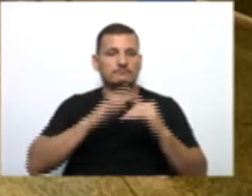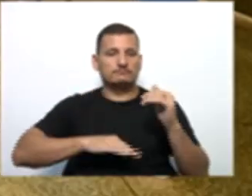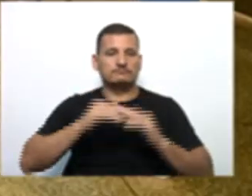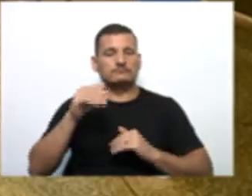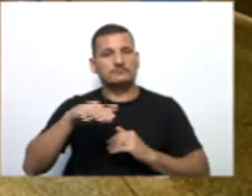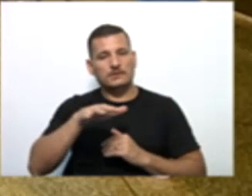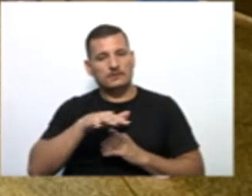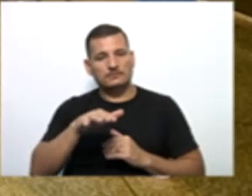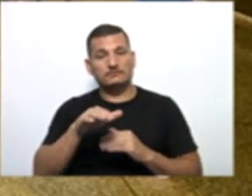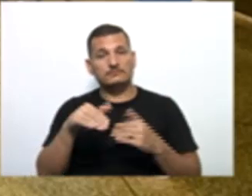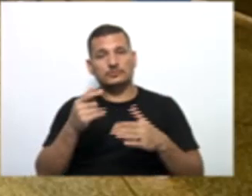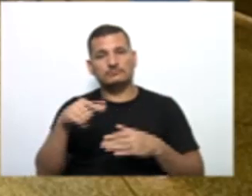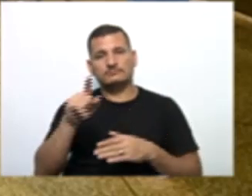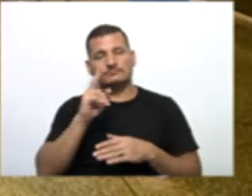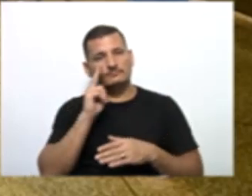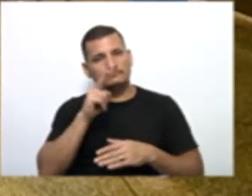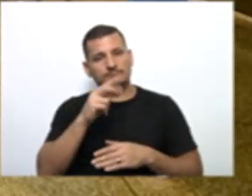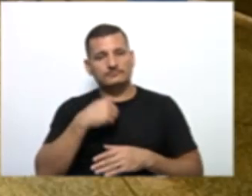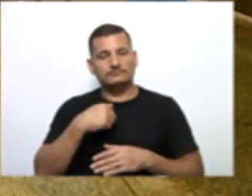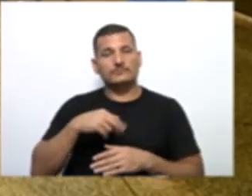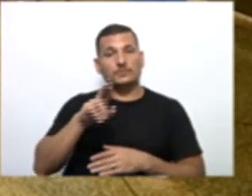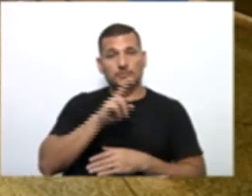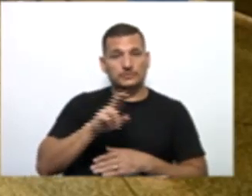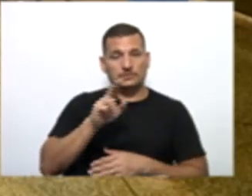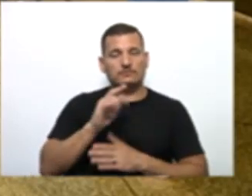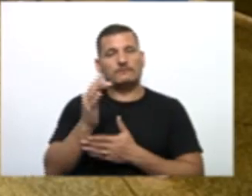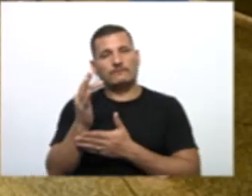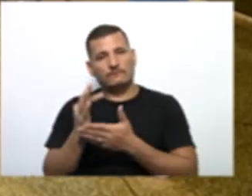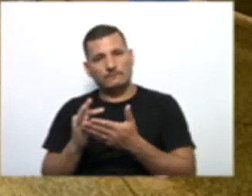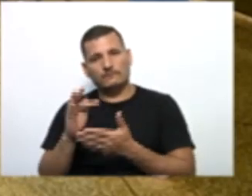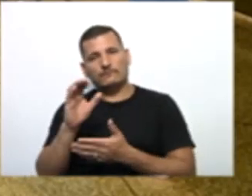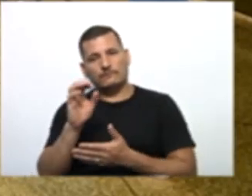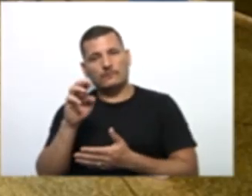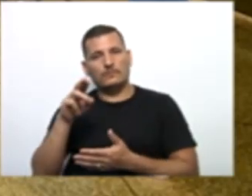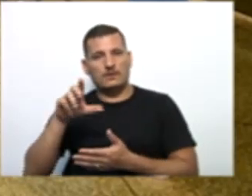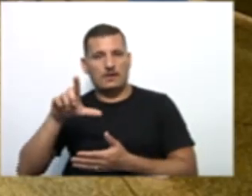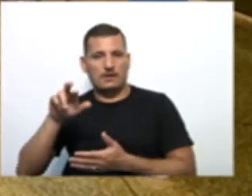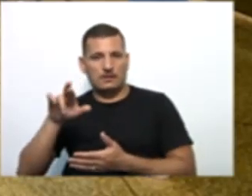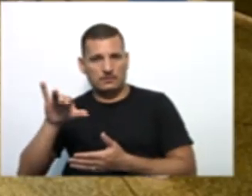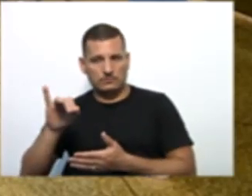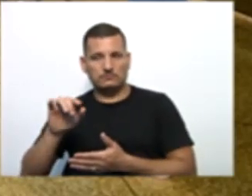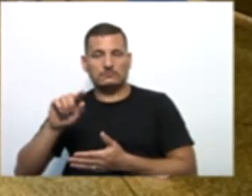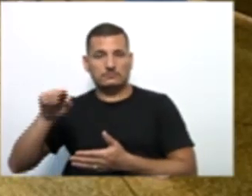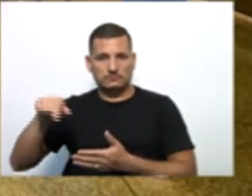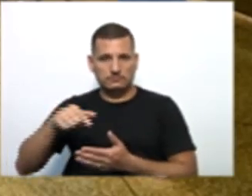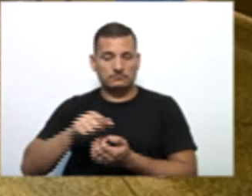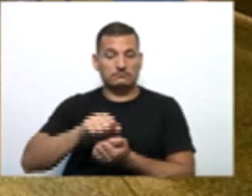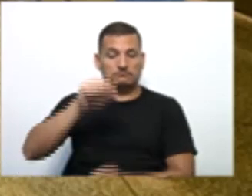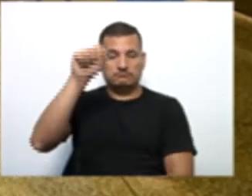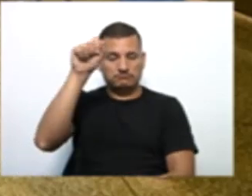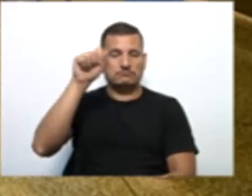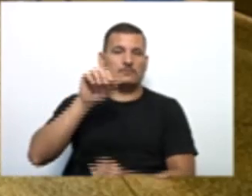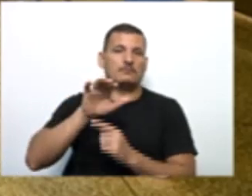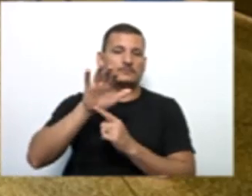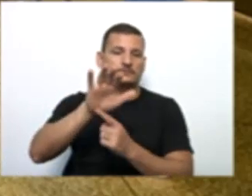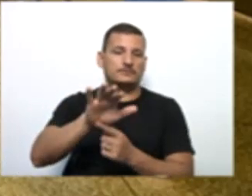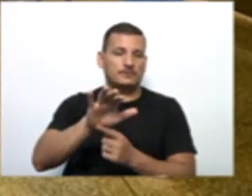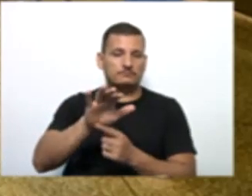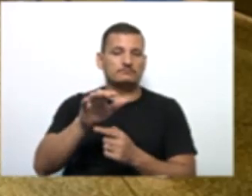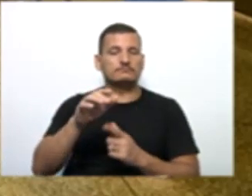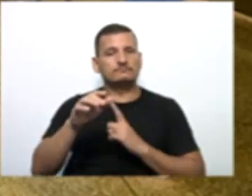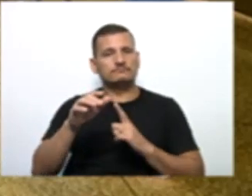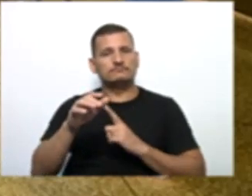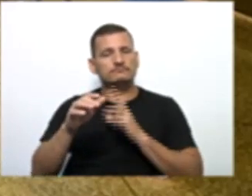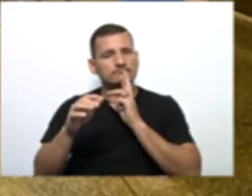Como vocês viram, eu usei o formulário como instrumento da pesquisa para apresentar o resultado em gráficos, pois assim eu tenho o